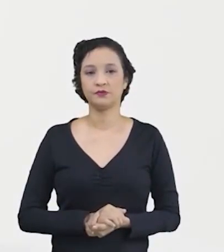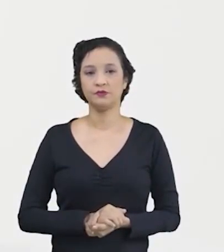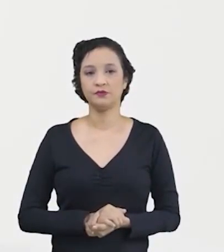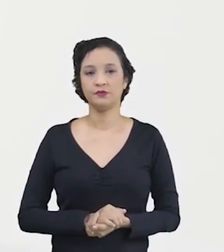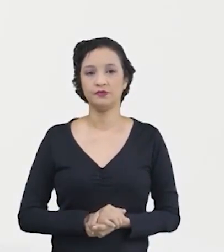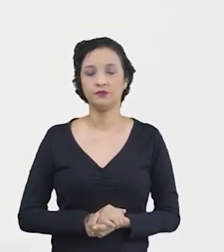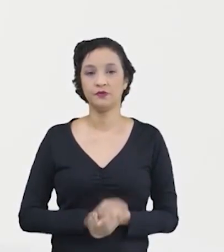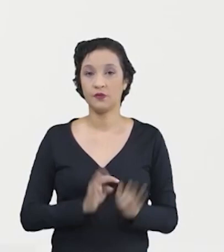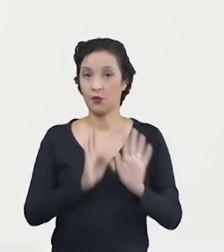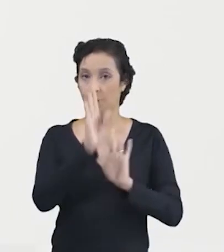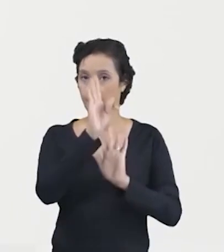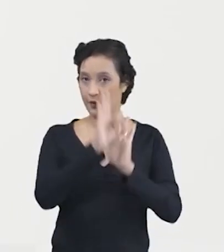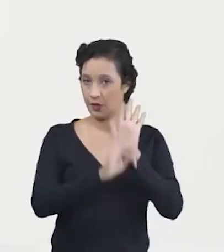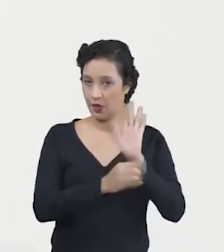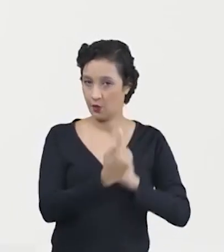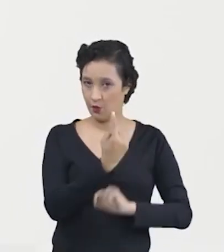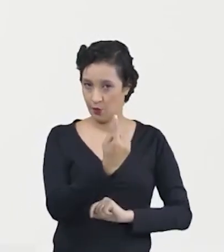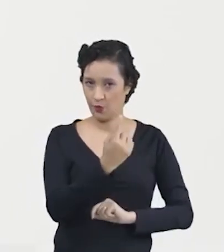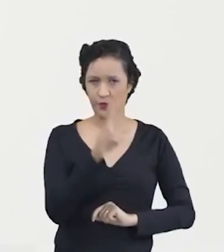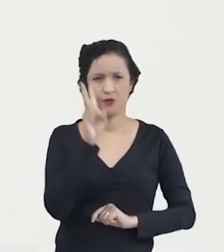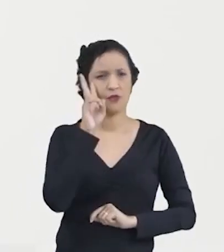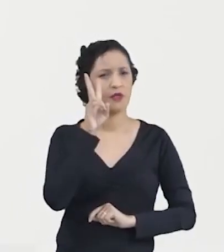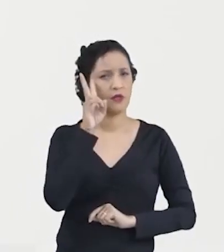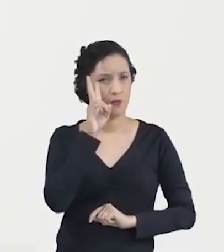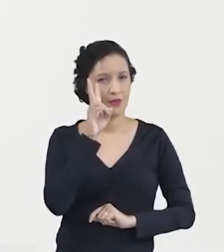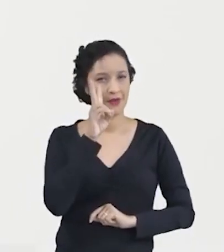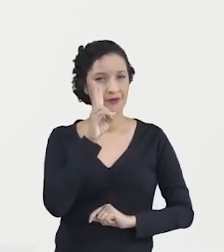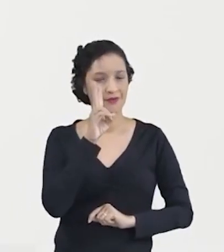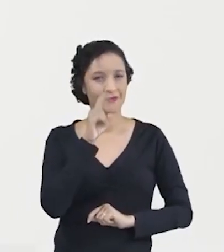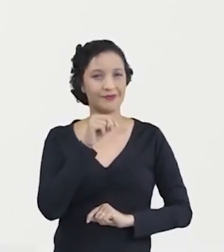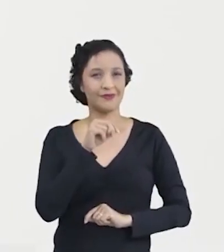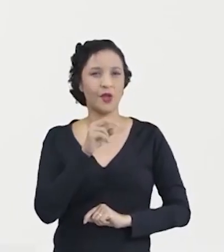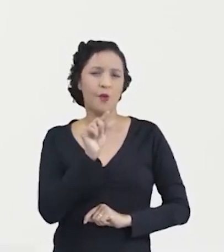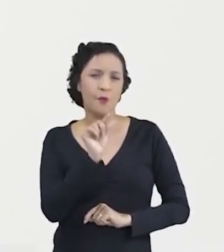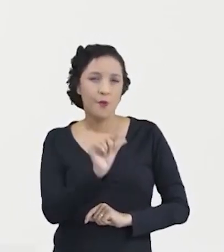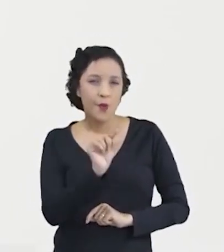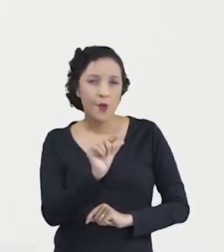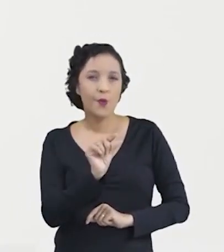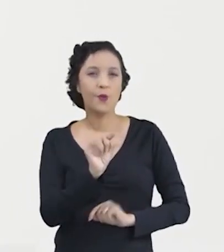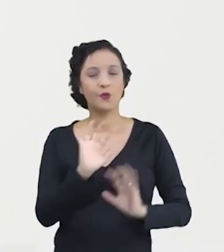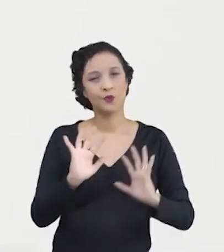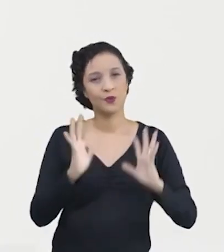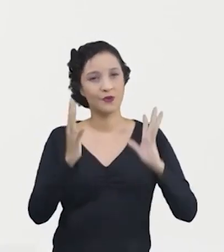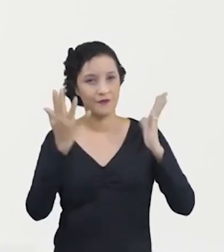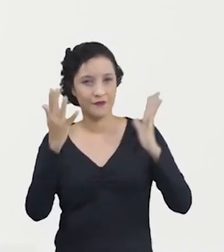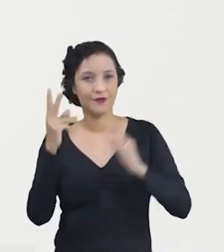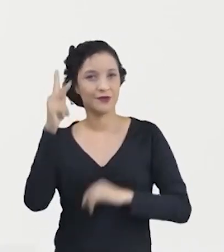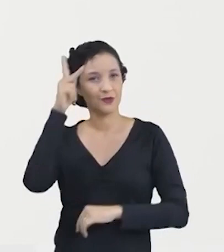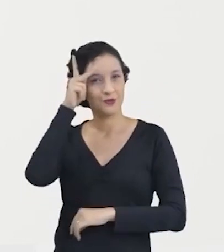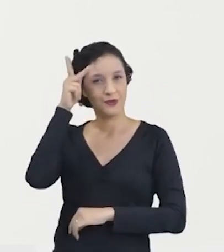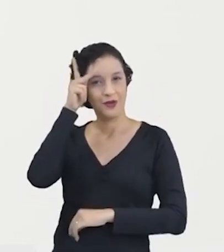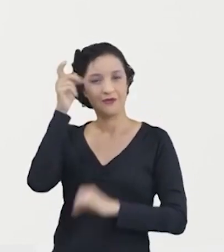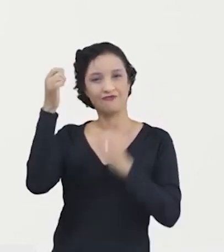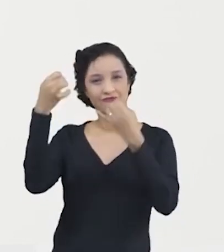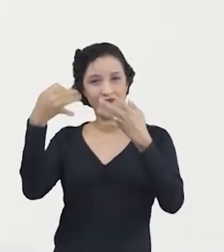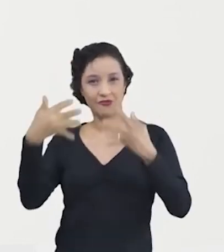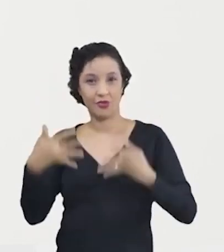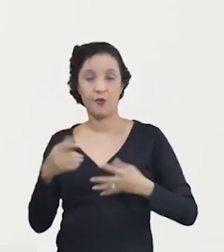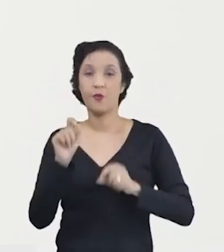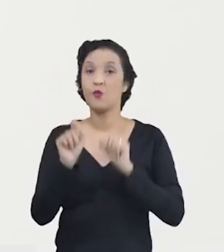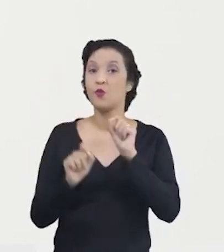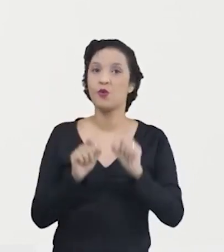O texto 1, lembra que a gente leu sobre o texto 1, falando um pouco do Festival Folclórico de Parintins, trata-se de um